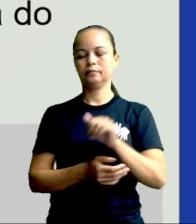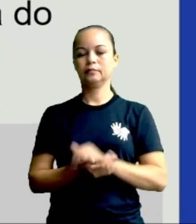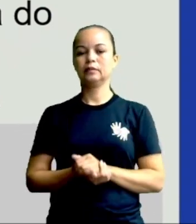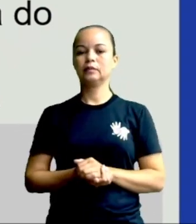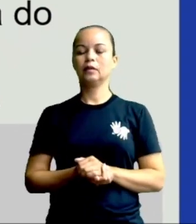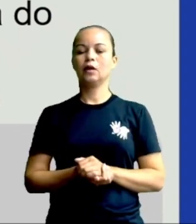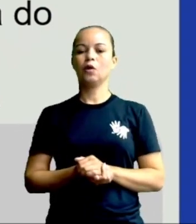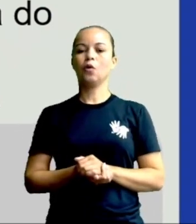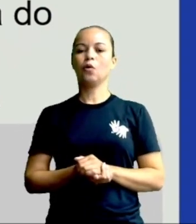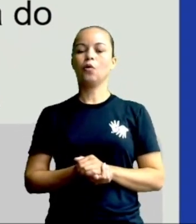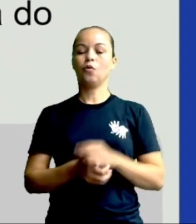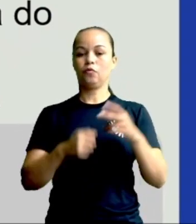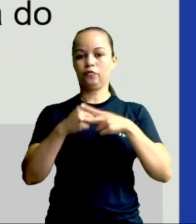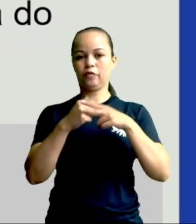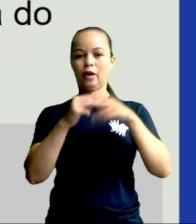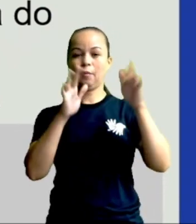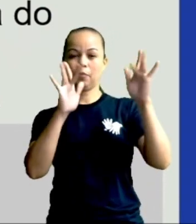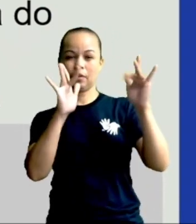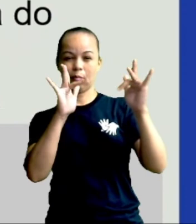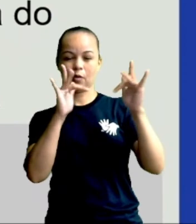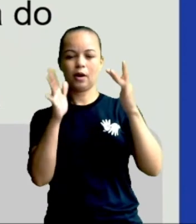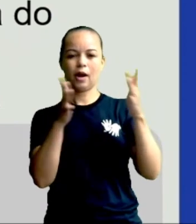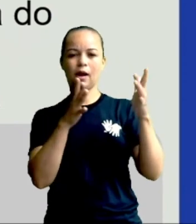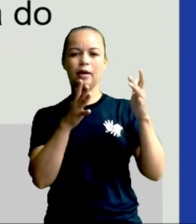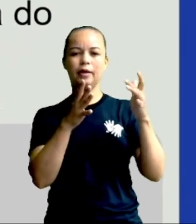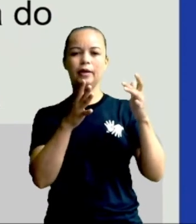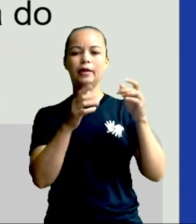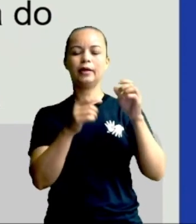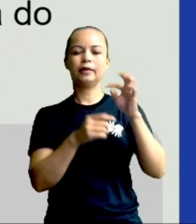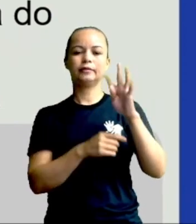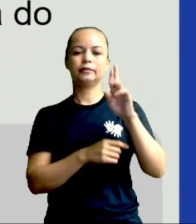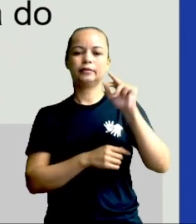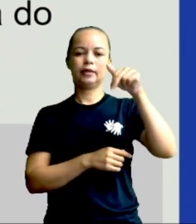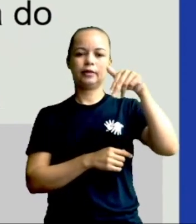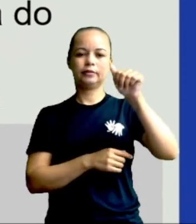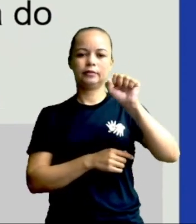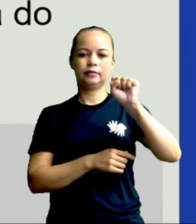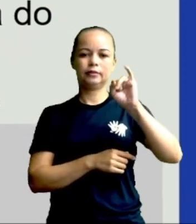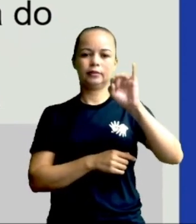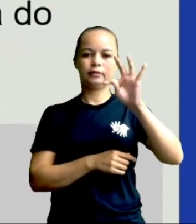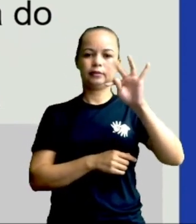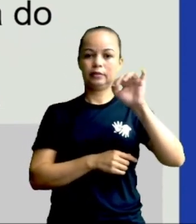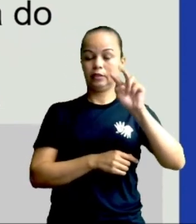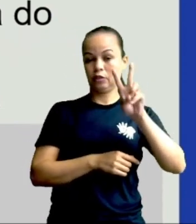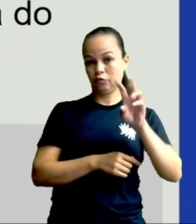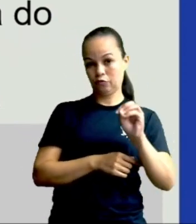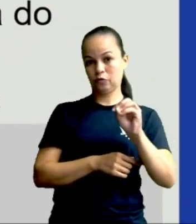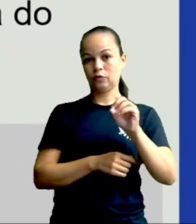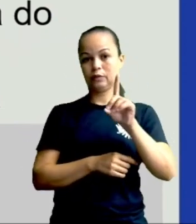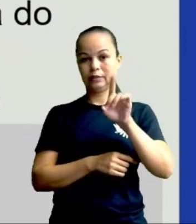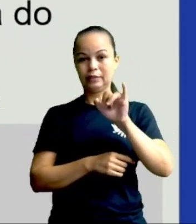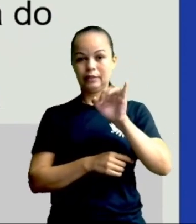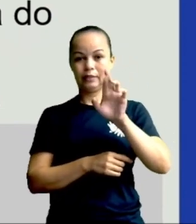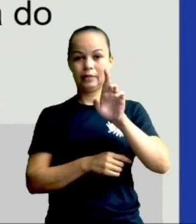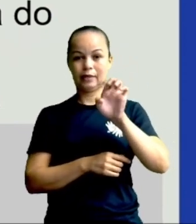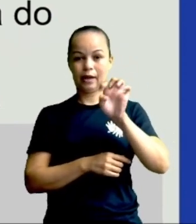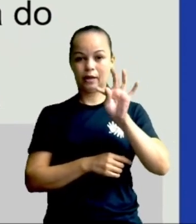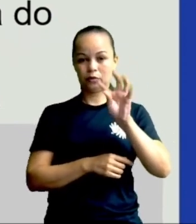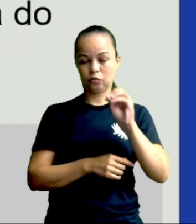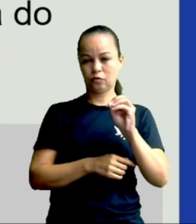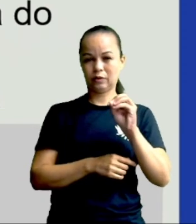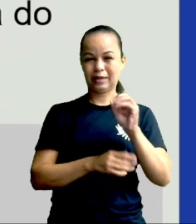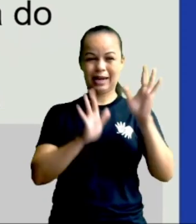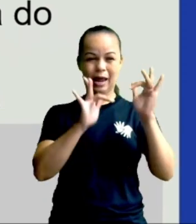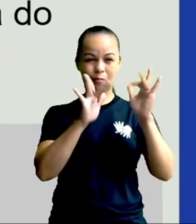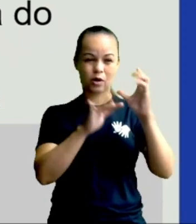e o verbo namorar ele é transitivo direto então você não namora com